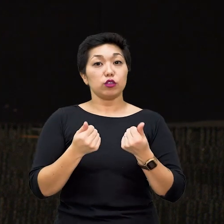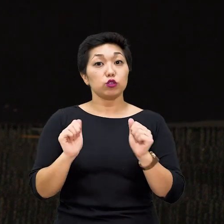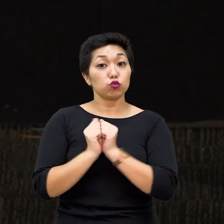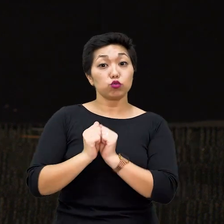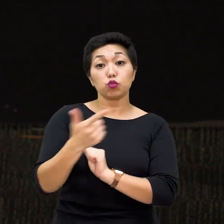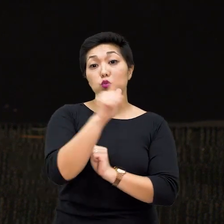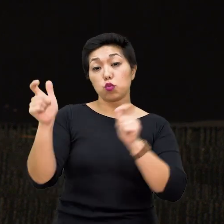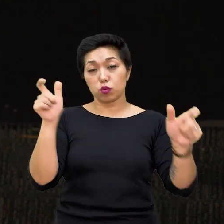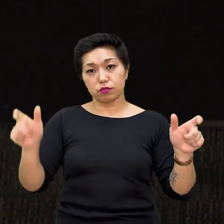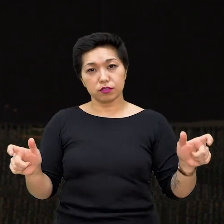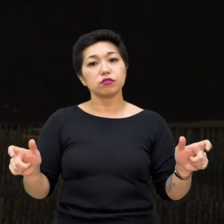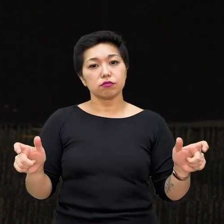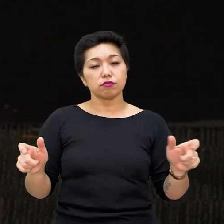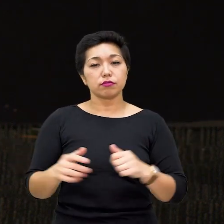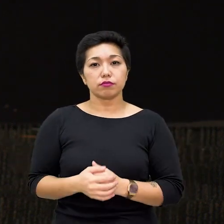outras que eu